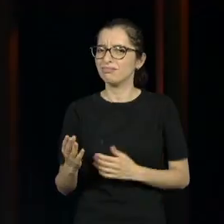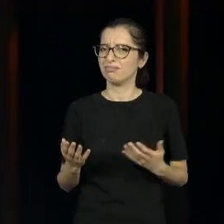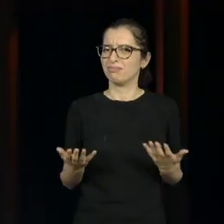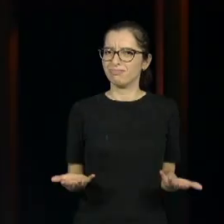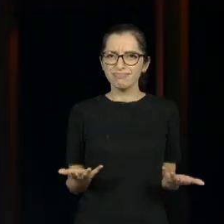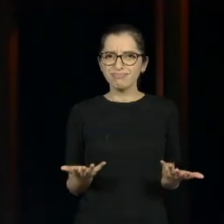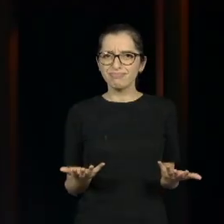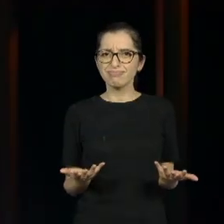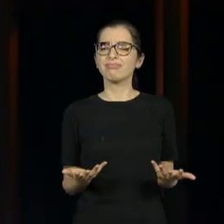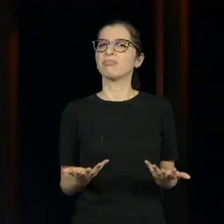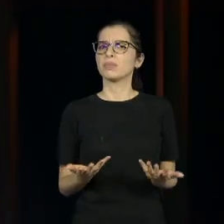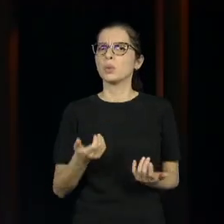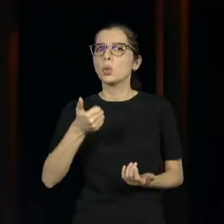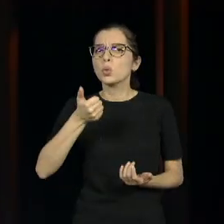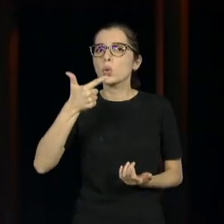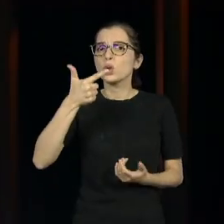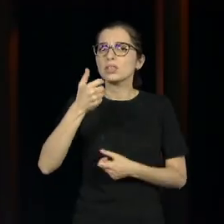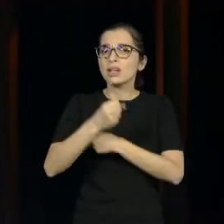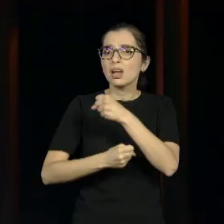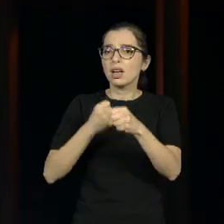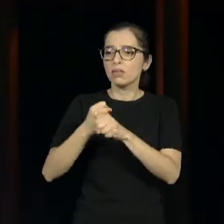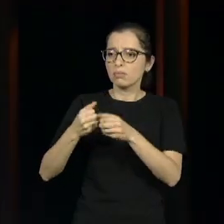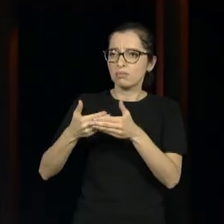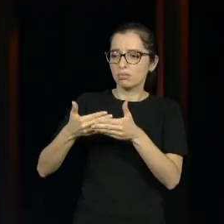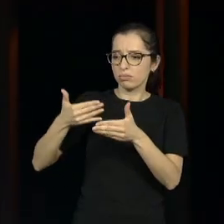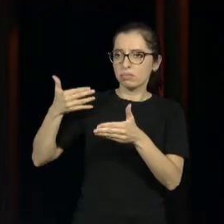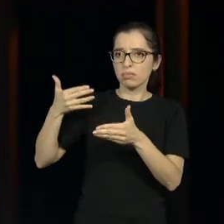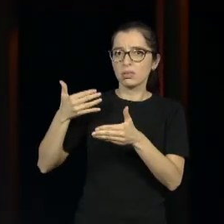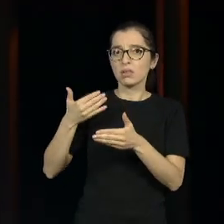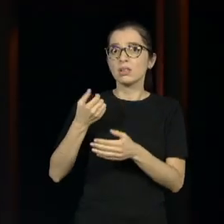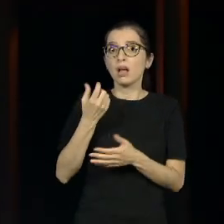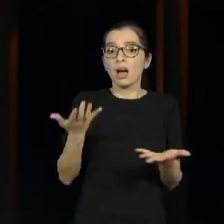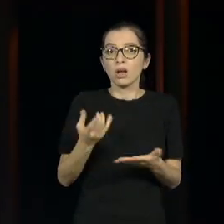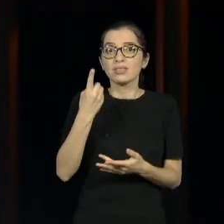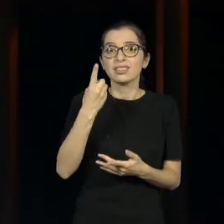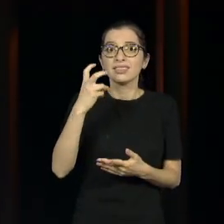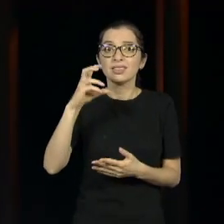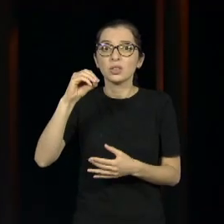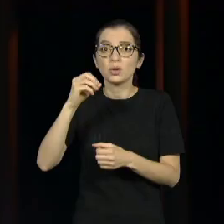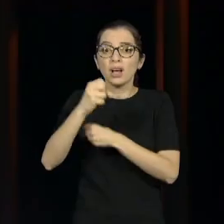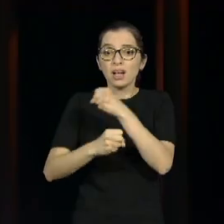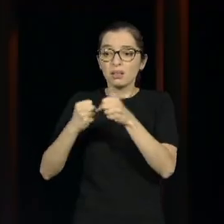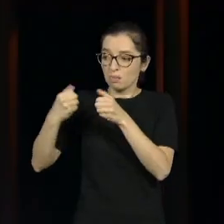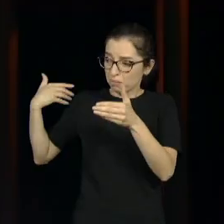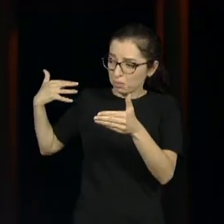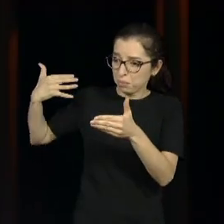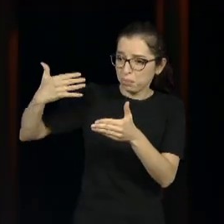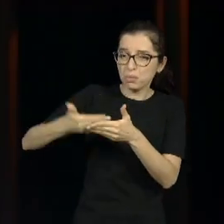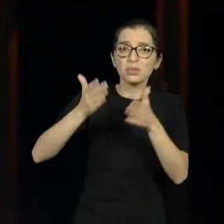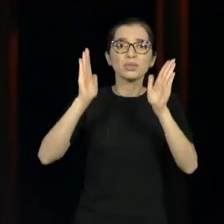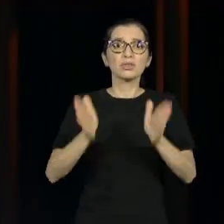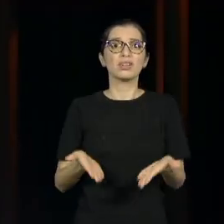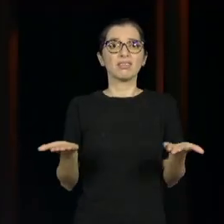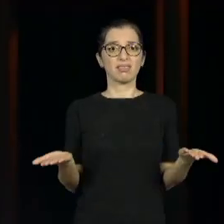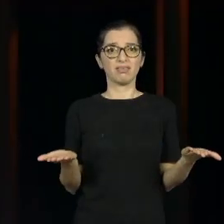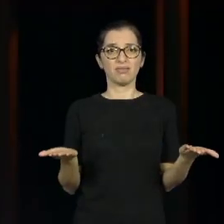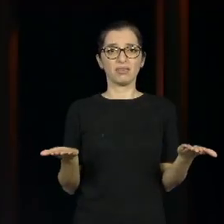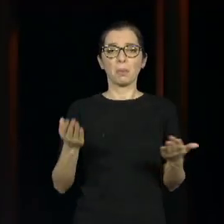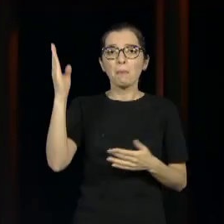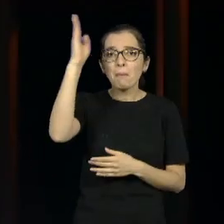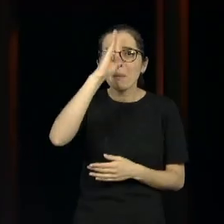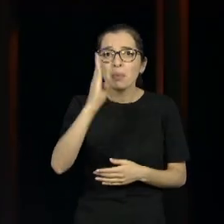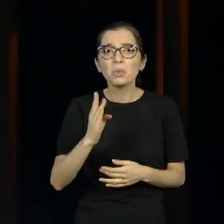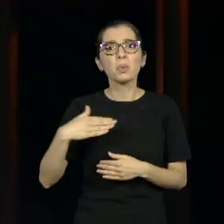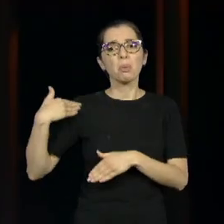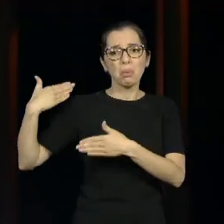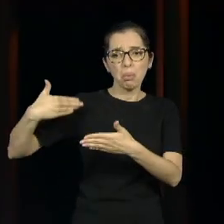tinha só doze anos Hoje quase um século e meio depois da lei que deveria ter libertado os escravos o Brasil ainda é o